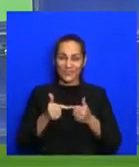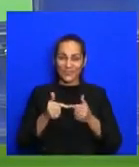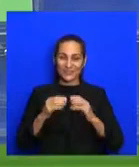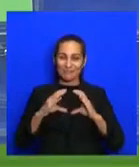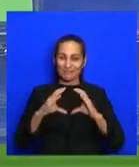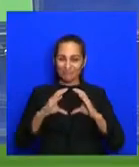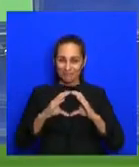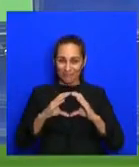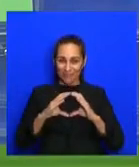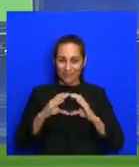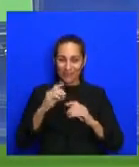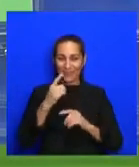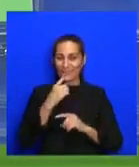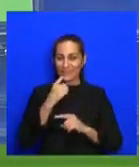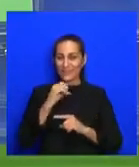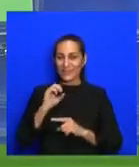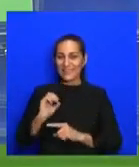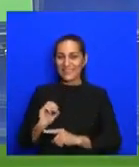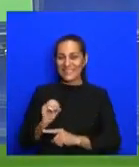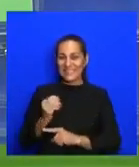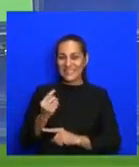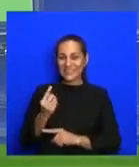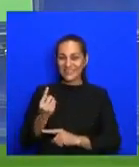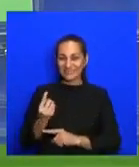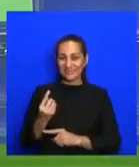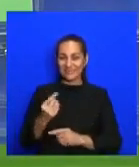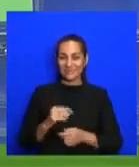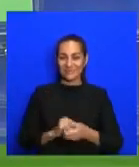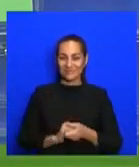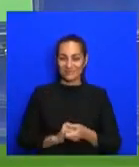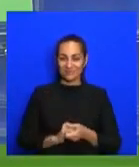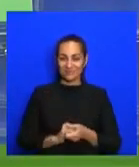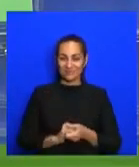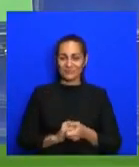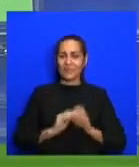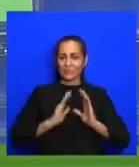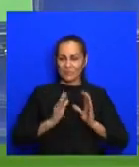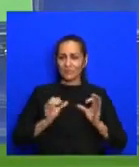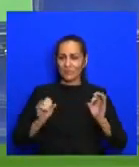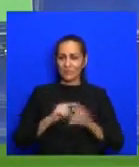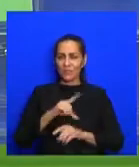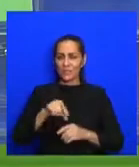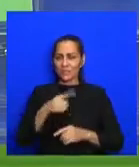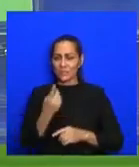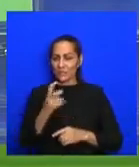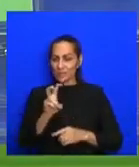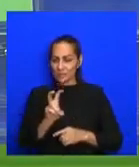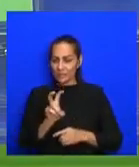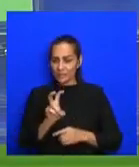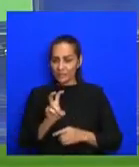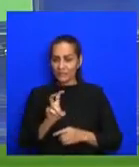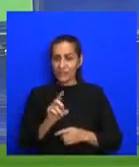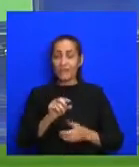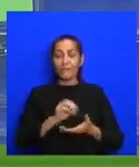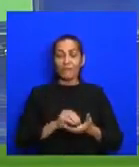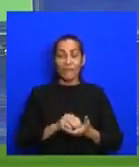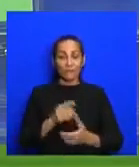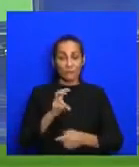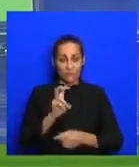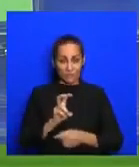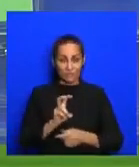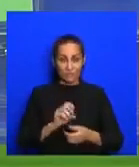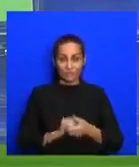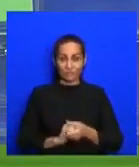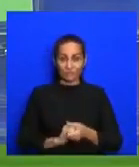Vem, sorte, bola vermelha, 01. Vermelha, número 01. Já foram sorteados 15 números. Faltam